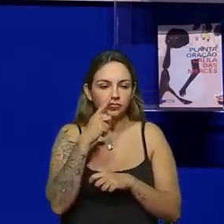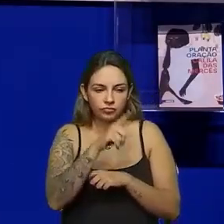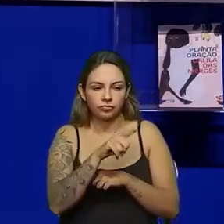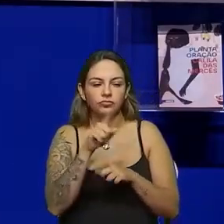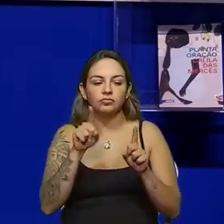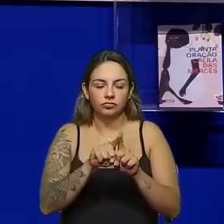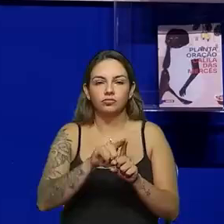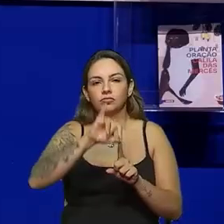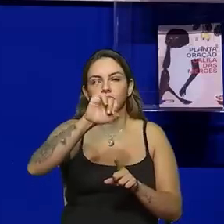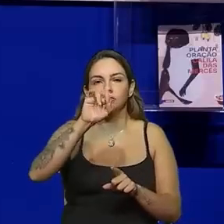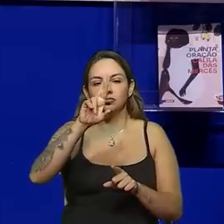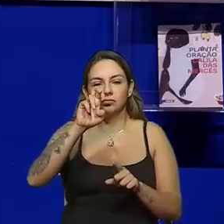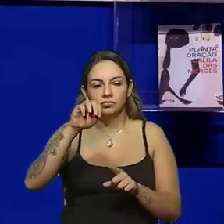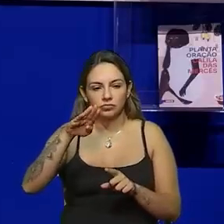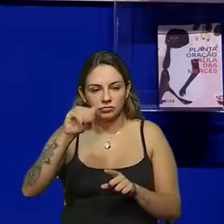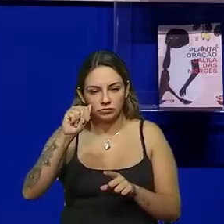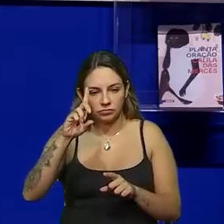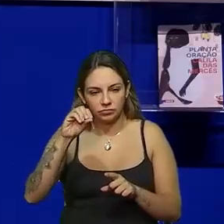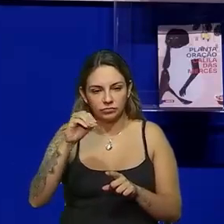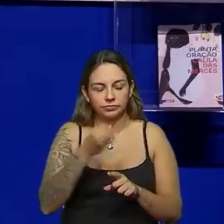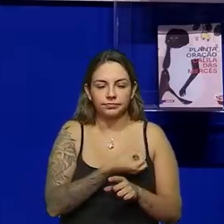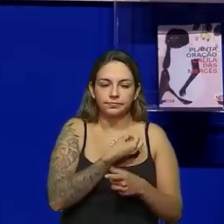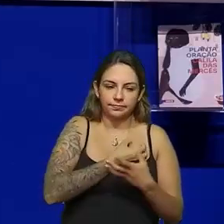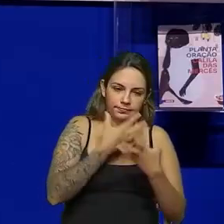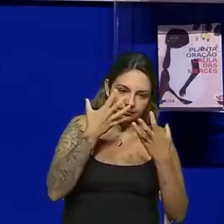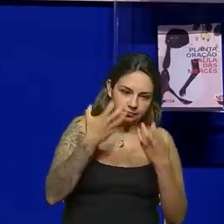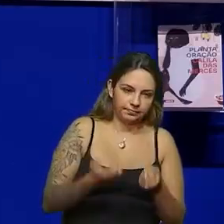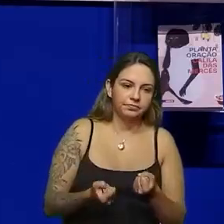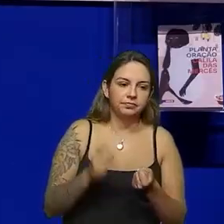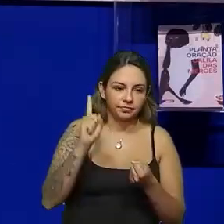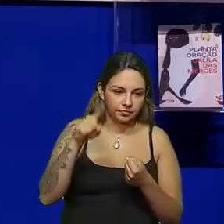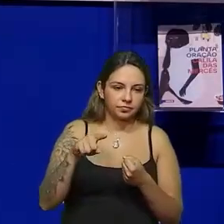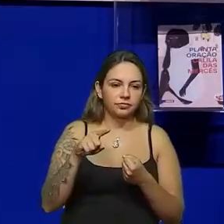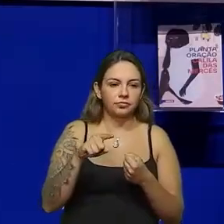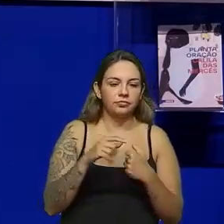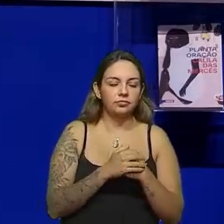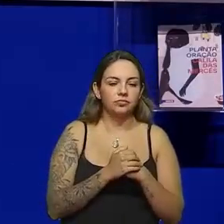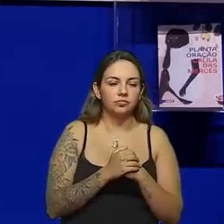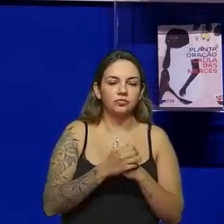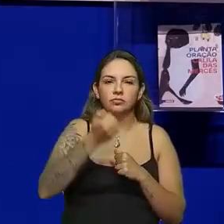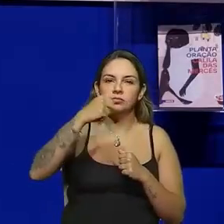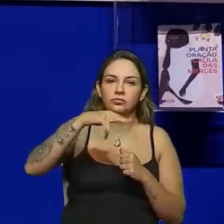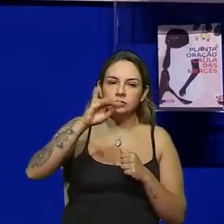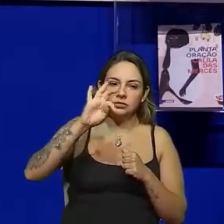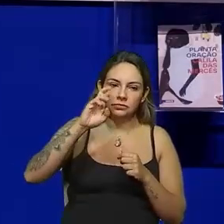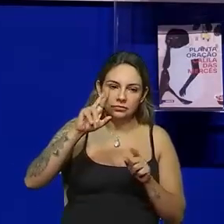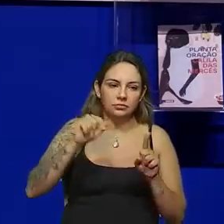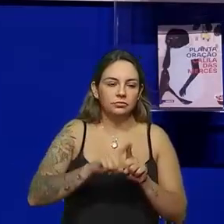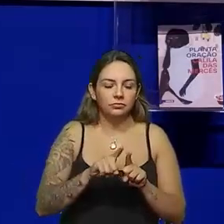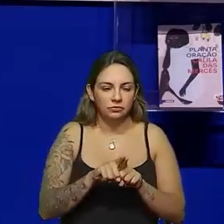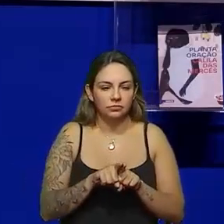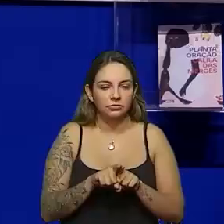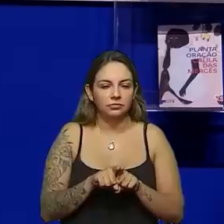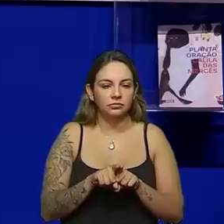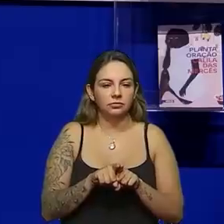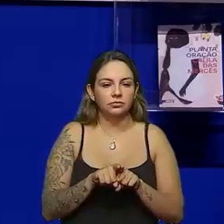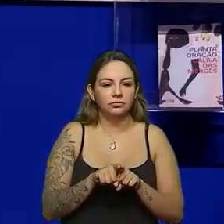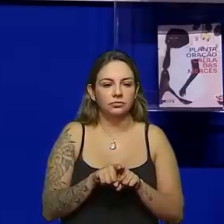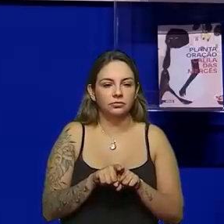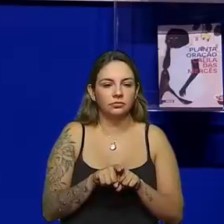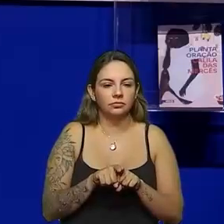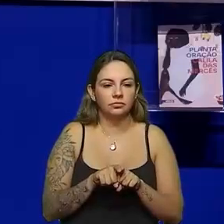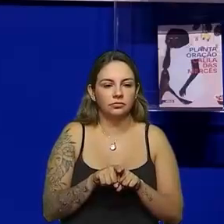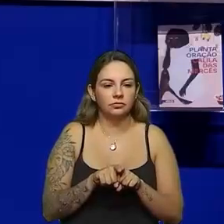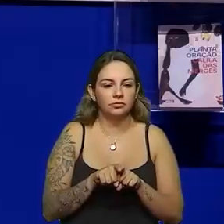foi jangada. E Vidas Secas é jangada. E Ana Terra, que Morgana fez o prefácio, agora é